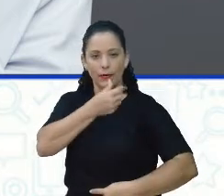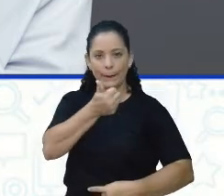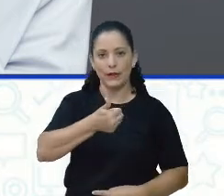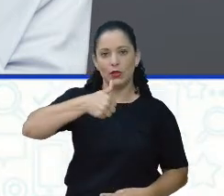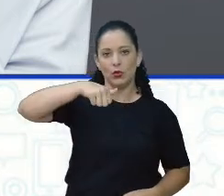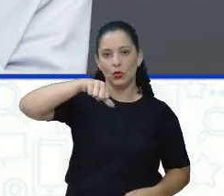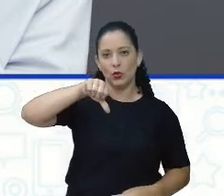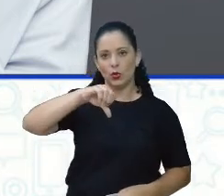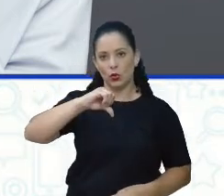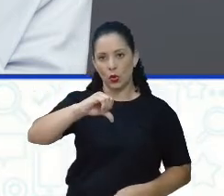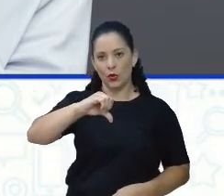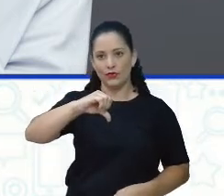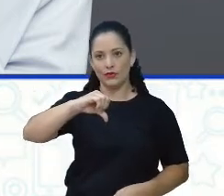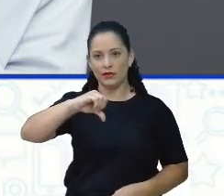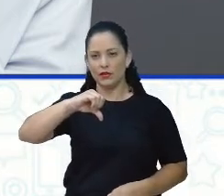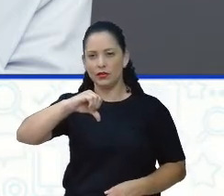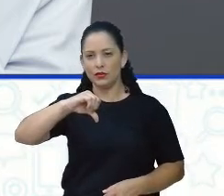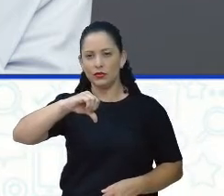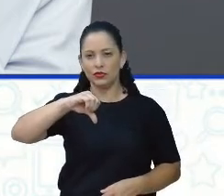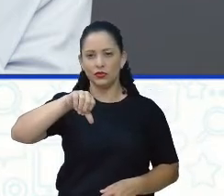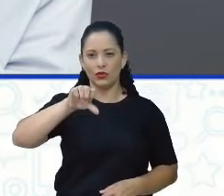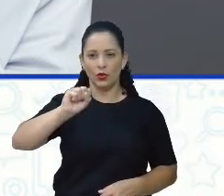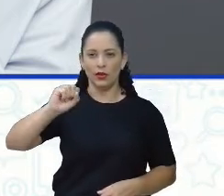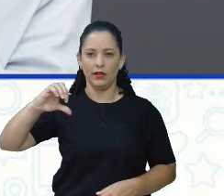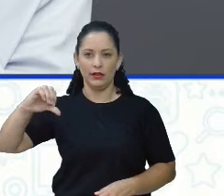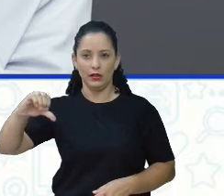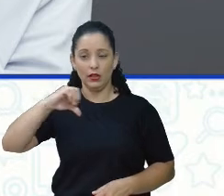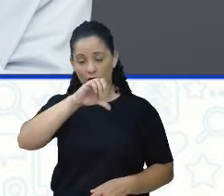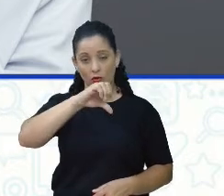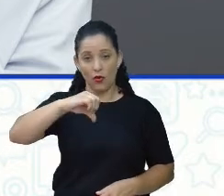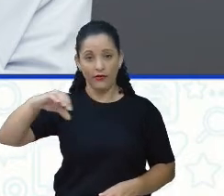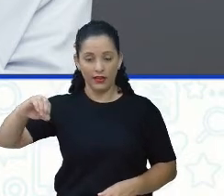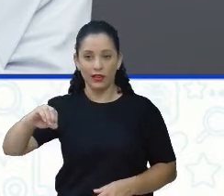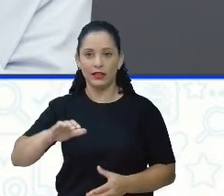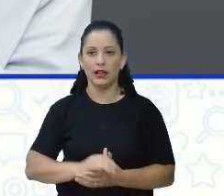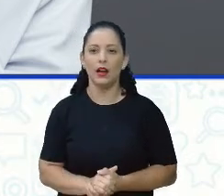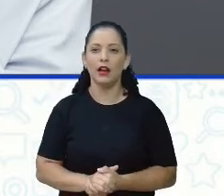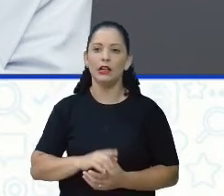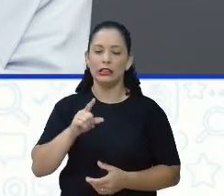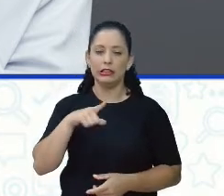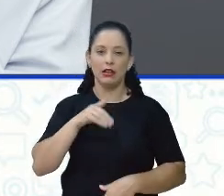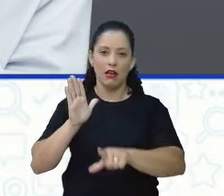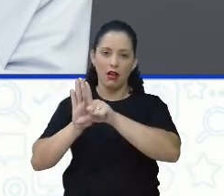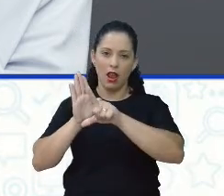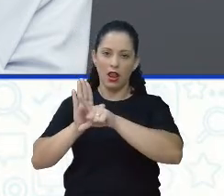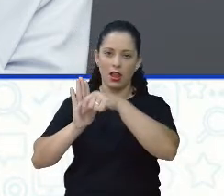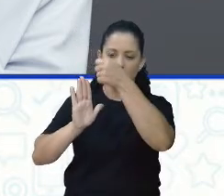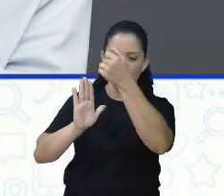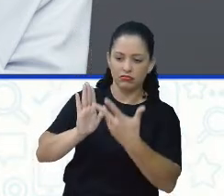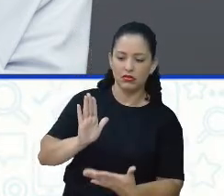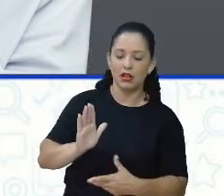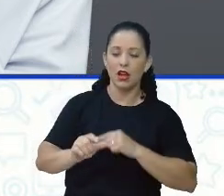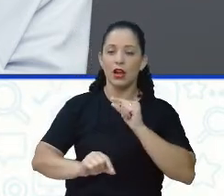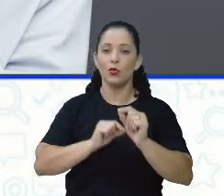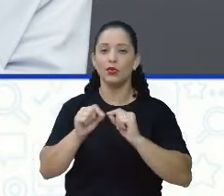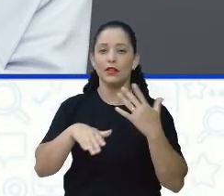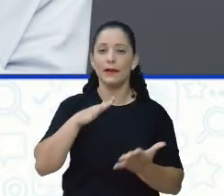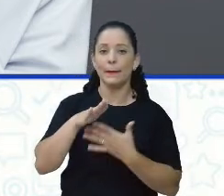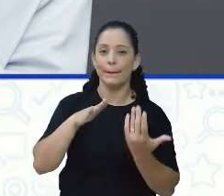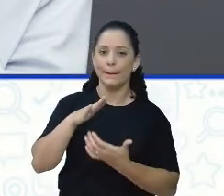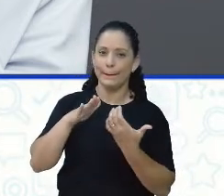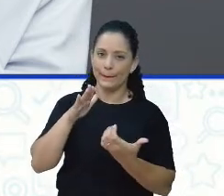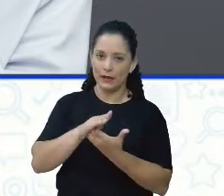Federal 8.078, de 1990, pelo Código de Defesa do Consumidor, que as empresas no Brasil se viram